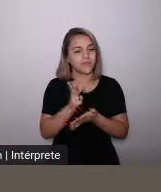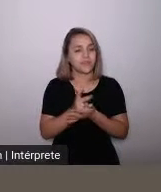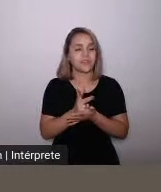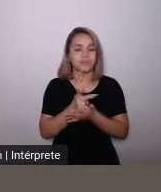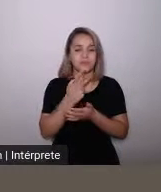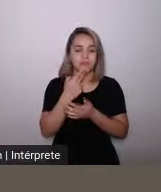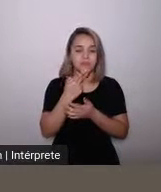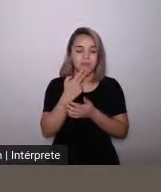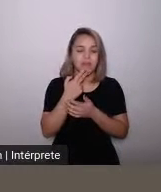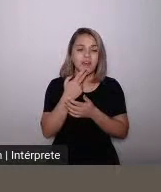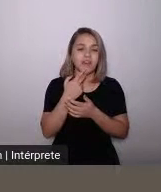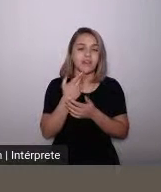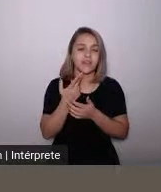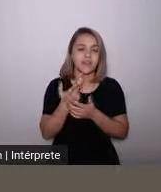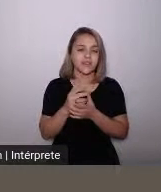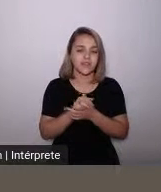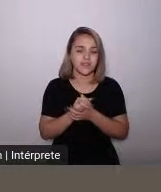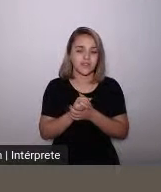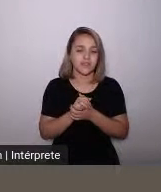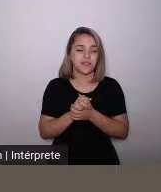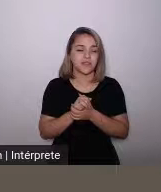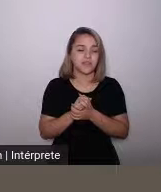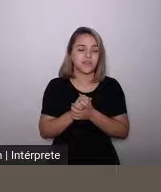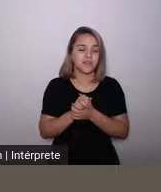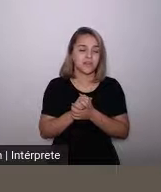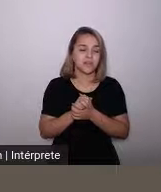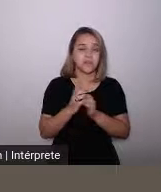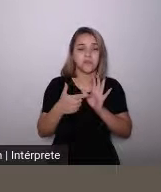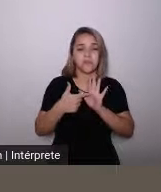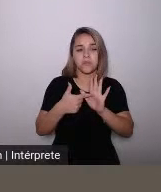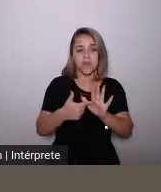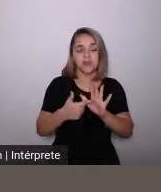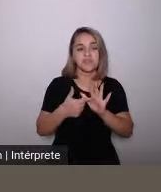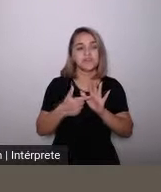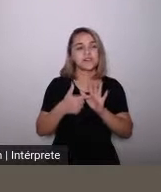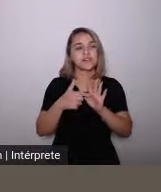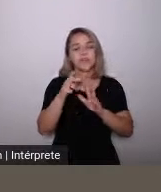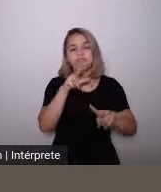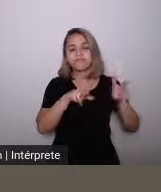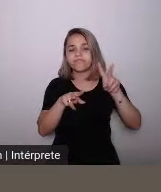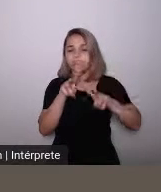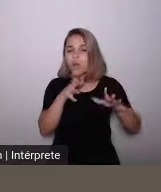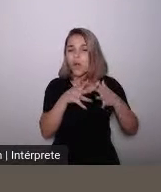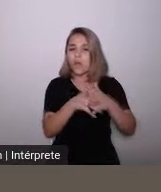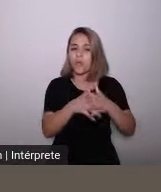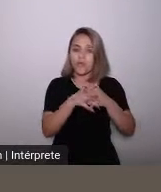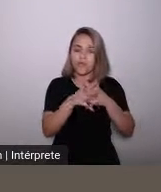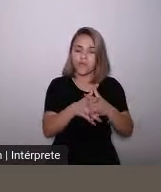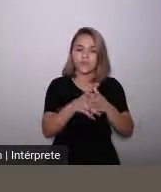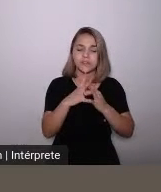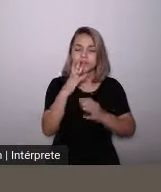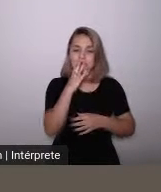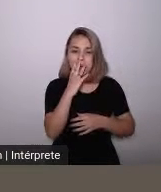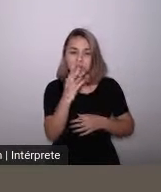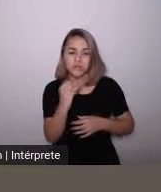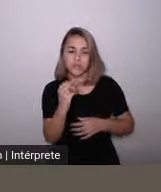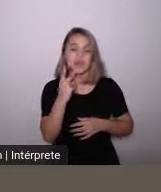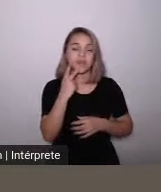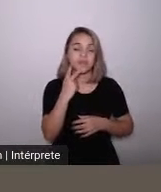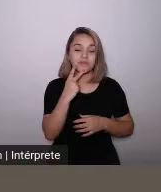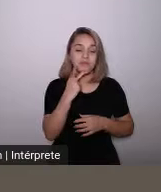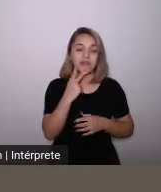distorções serem vistas como fruto da visão conturbada de um louco. Ele diz, e eu cito